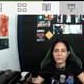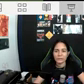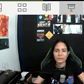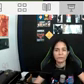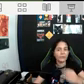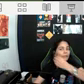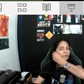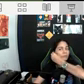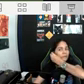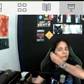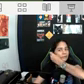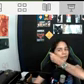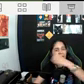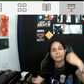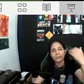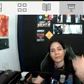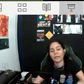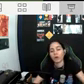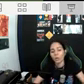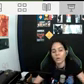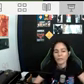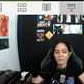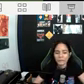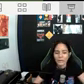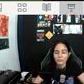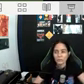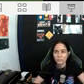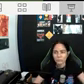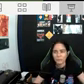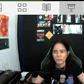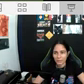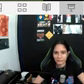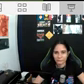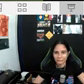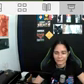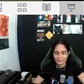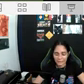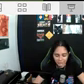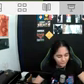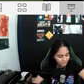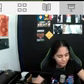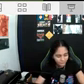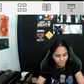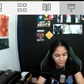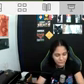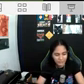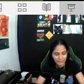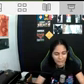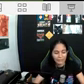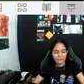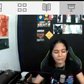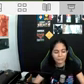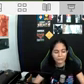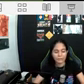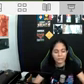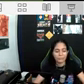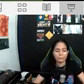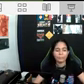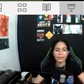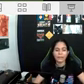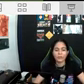de confusão influenciando ali o resultado do nosso trabalho, certo?